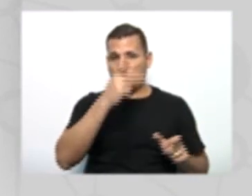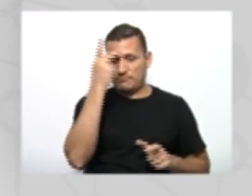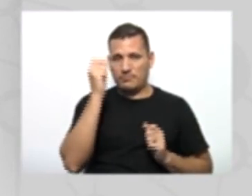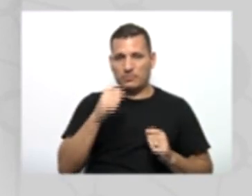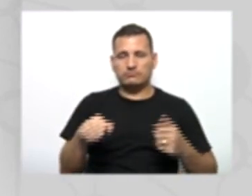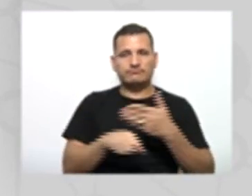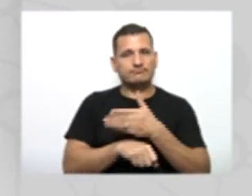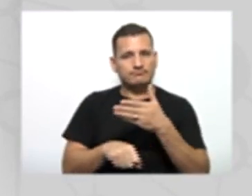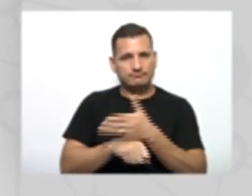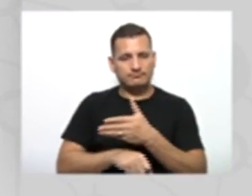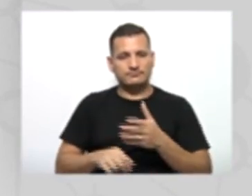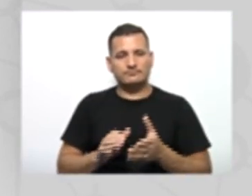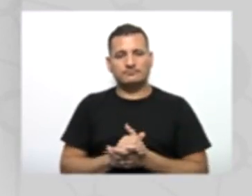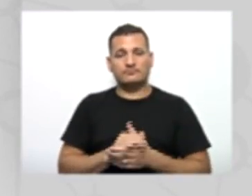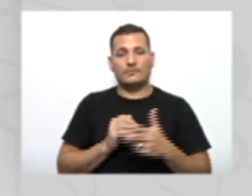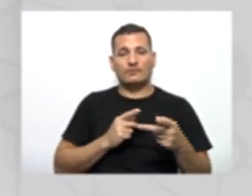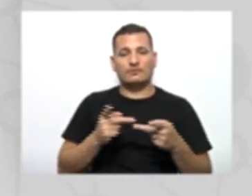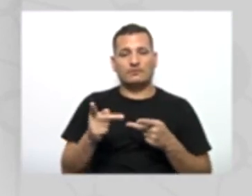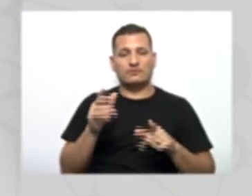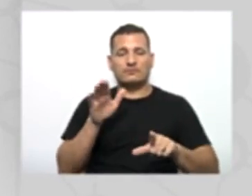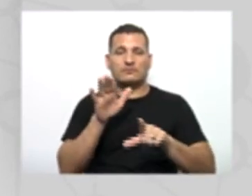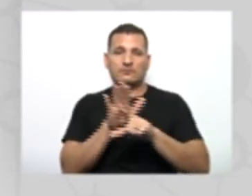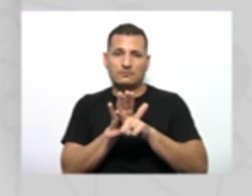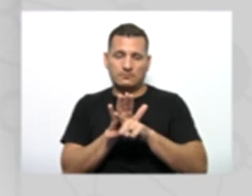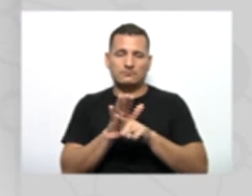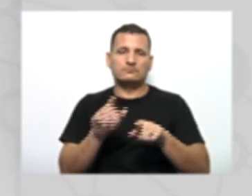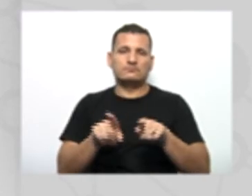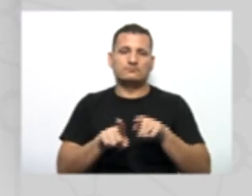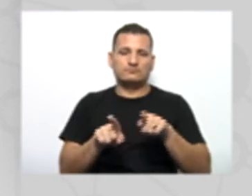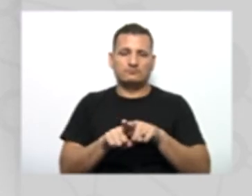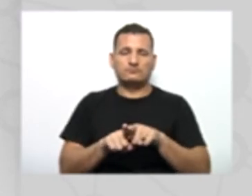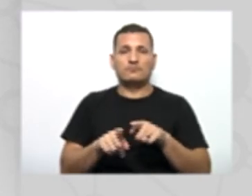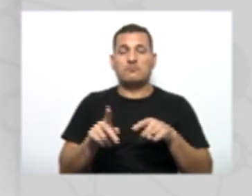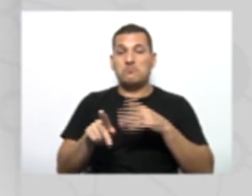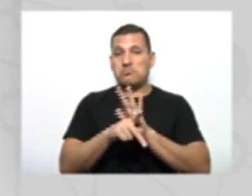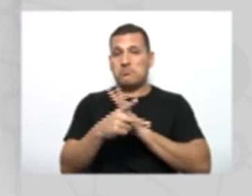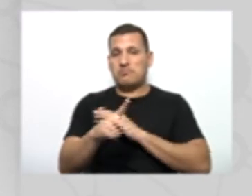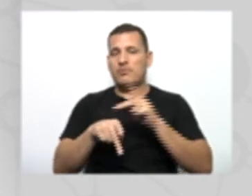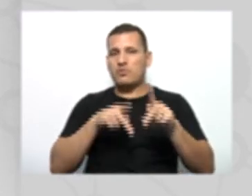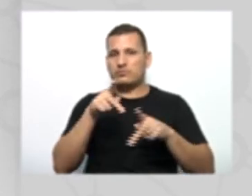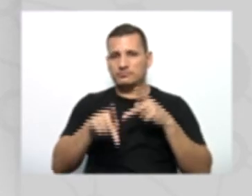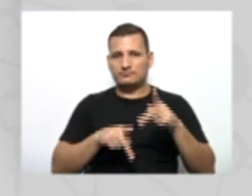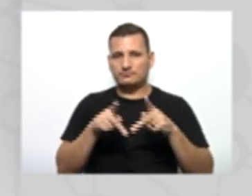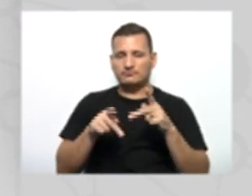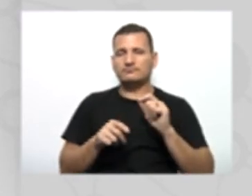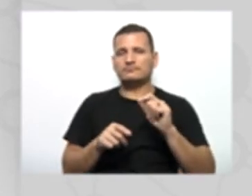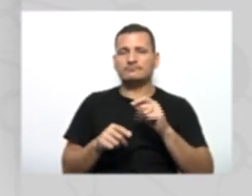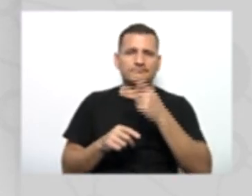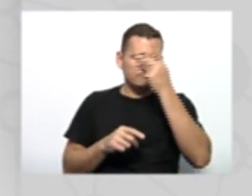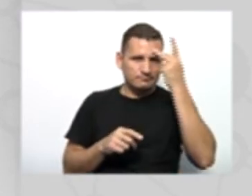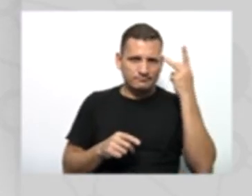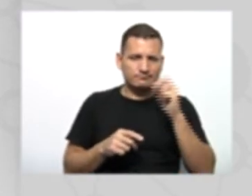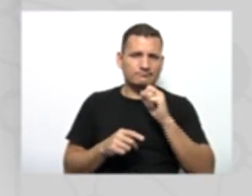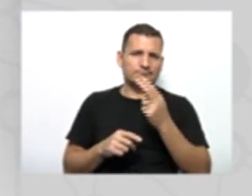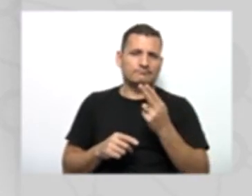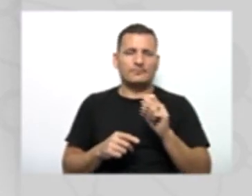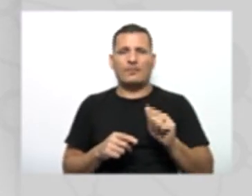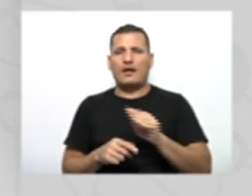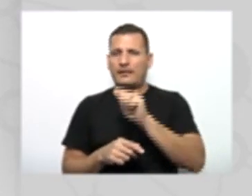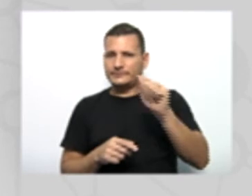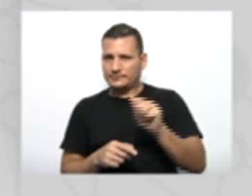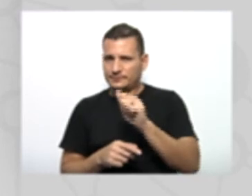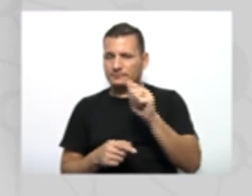alunos, na escola de vocês levando palestrantes para falar sobre racismo, para falar sobre o bullying, para falar sobre